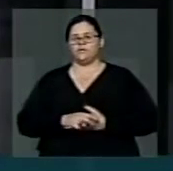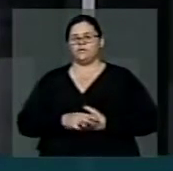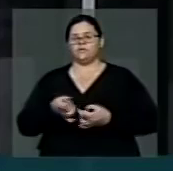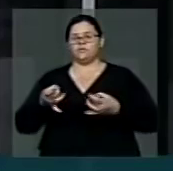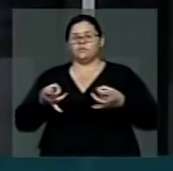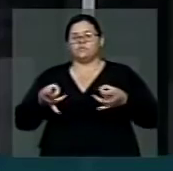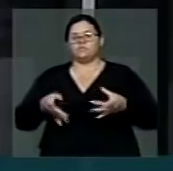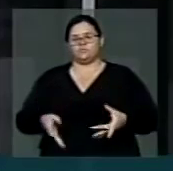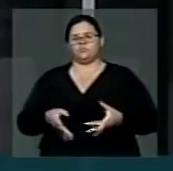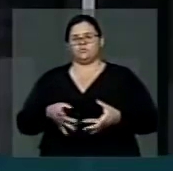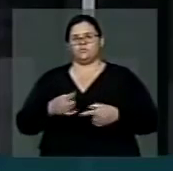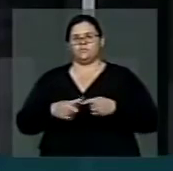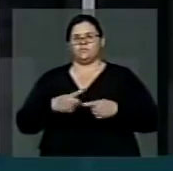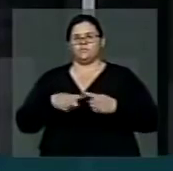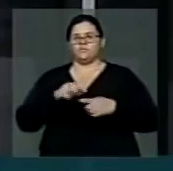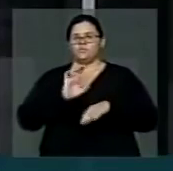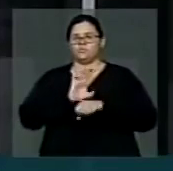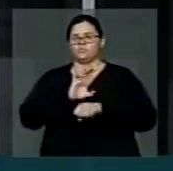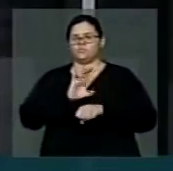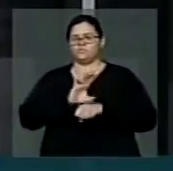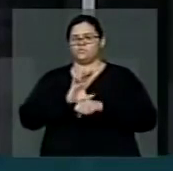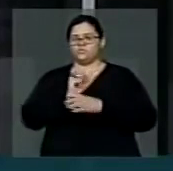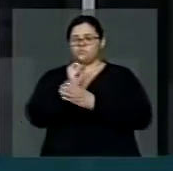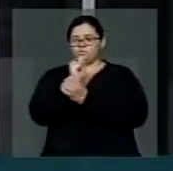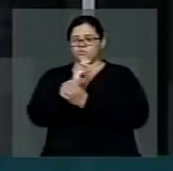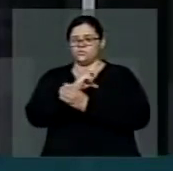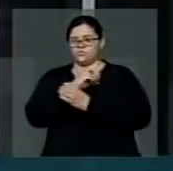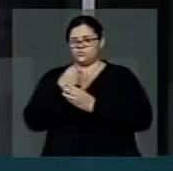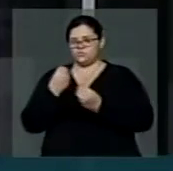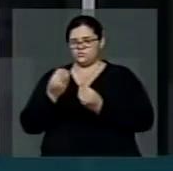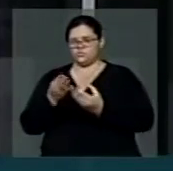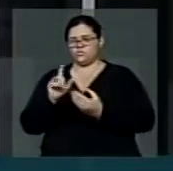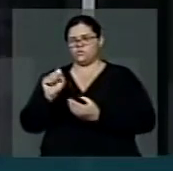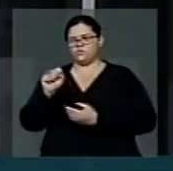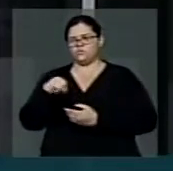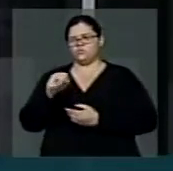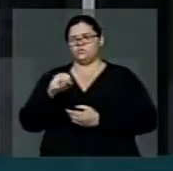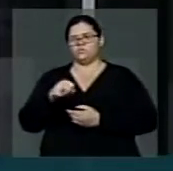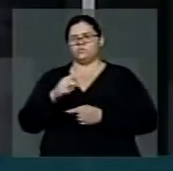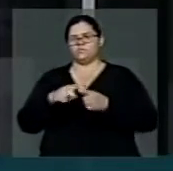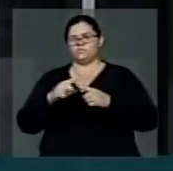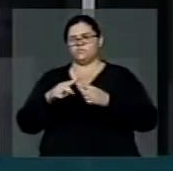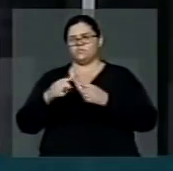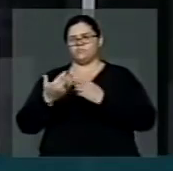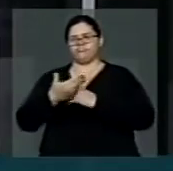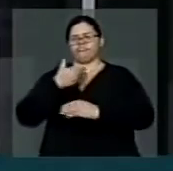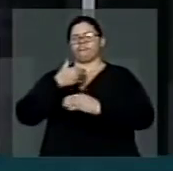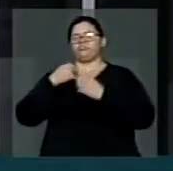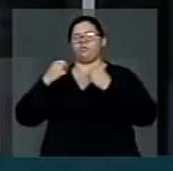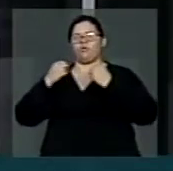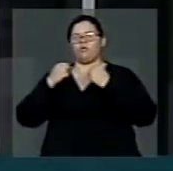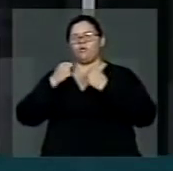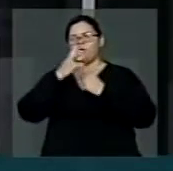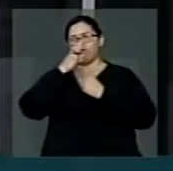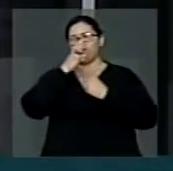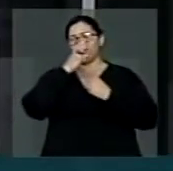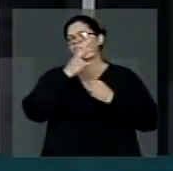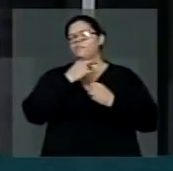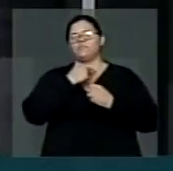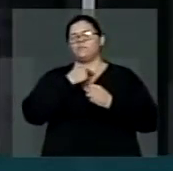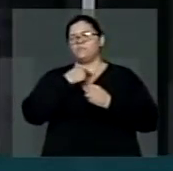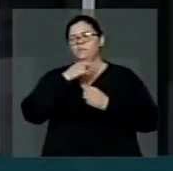atribui, cedendo aos arroubos retóricos ou a depredações de hordas a serviço de uma petulante